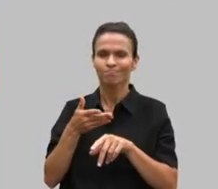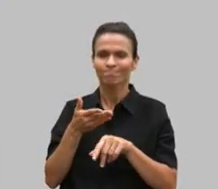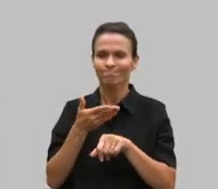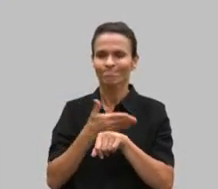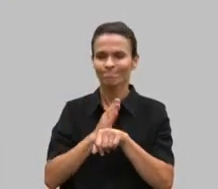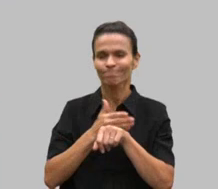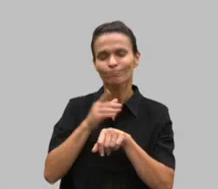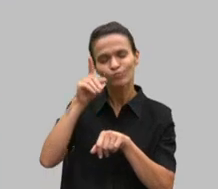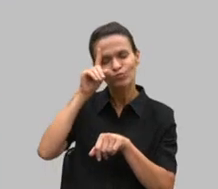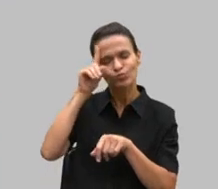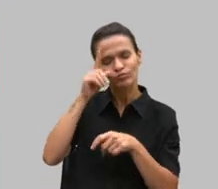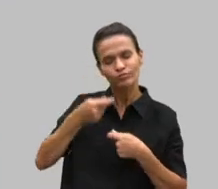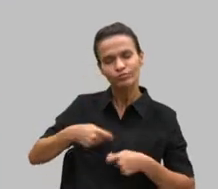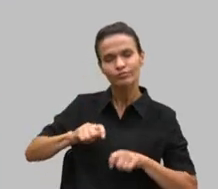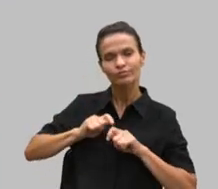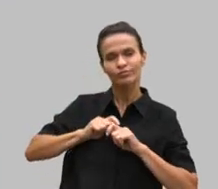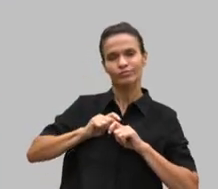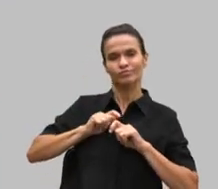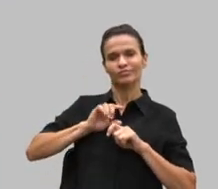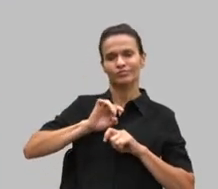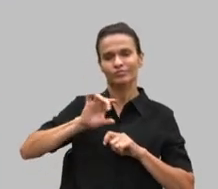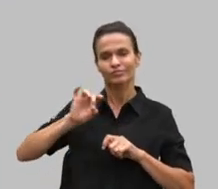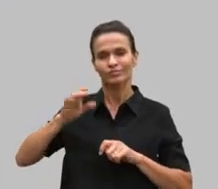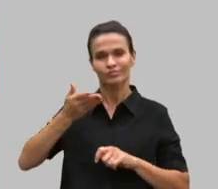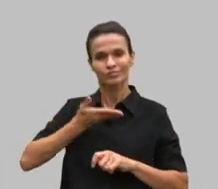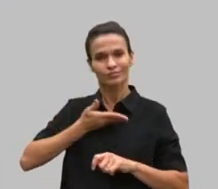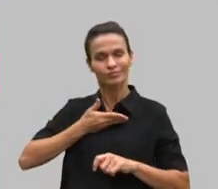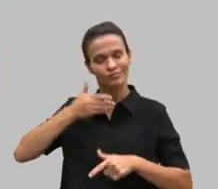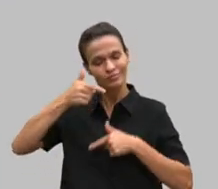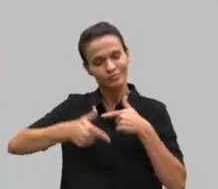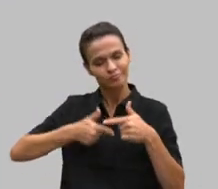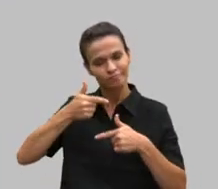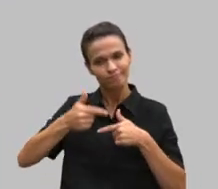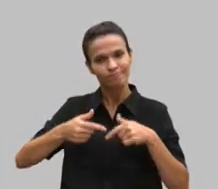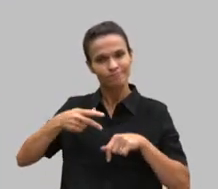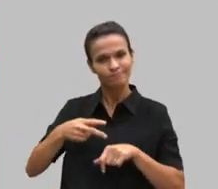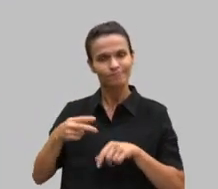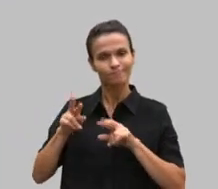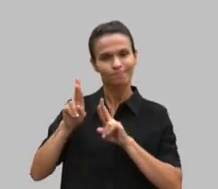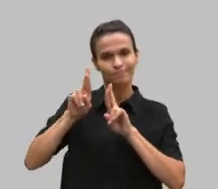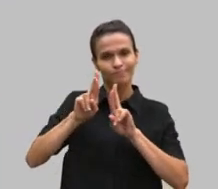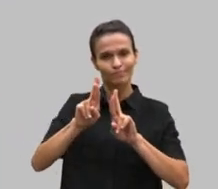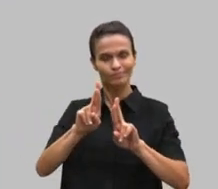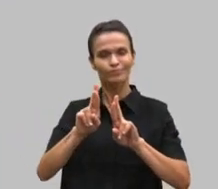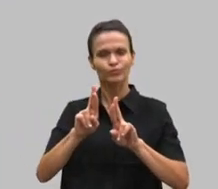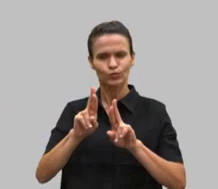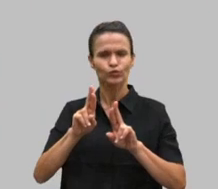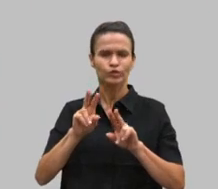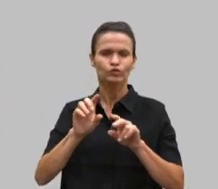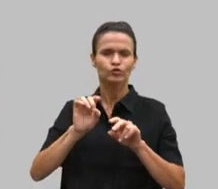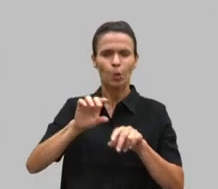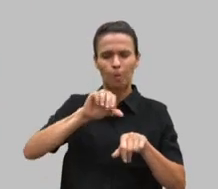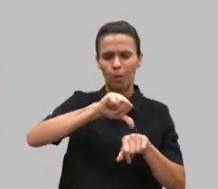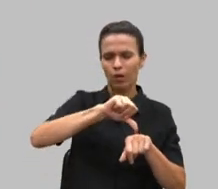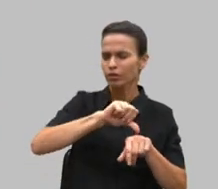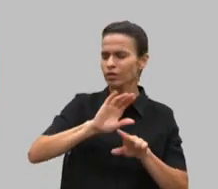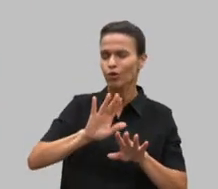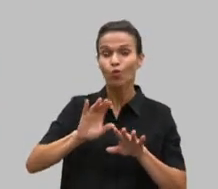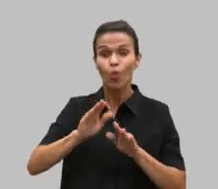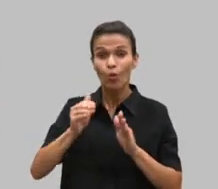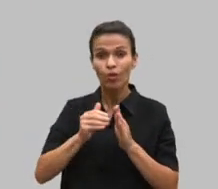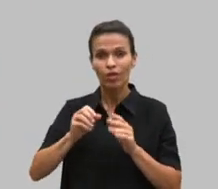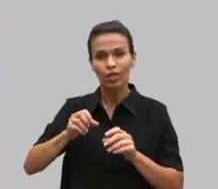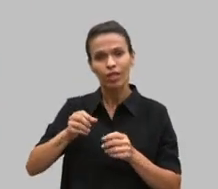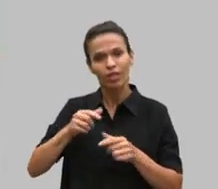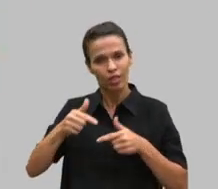no dia a dia pela amizade e pelo trabalho que faz a frente não só da comissão mas os trabalhos enfim e para encerrar eu quero